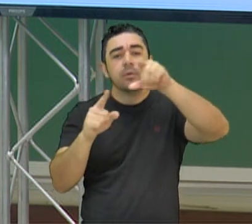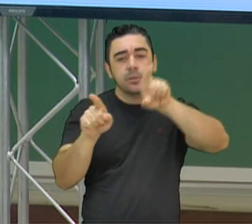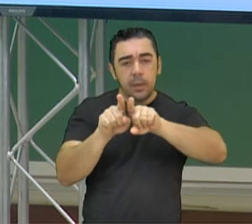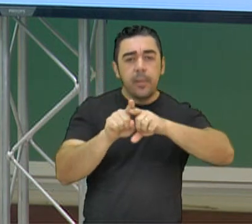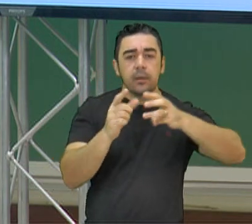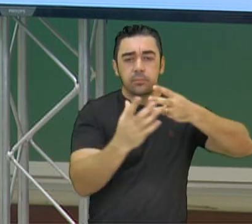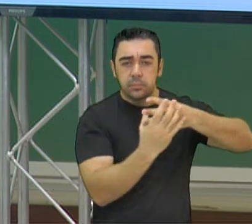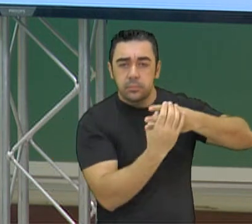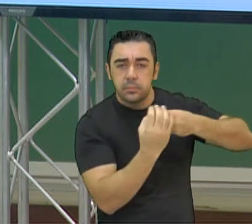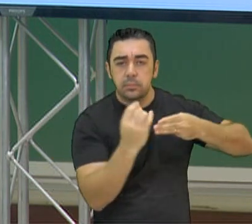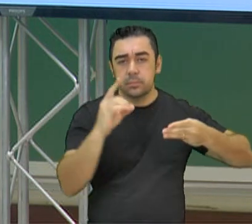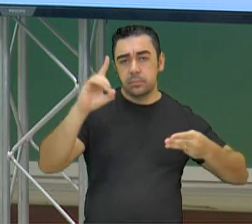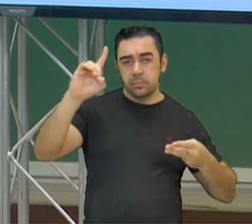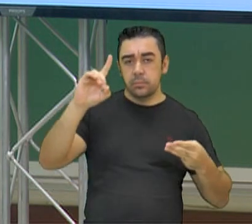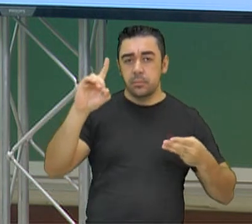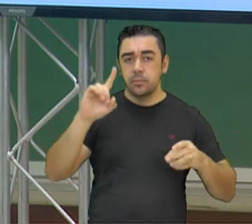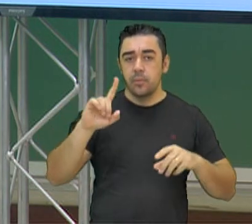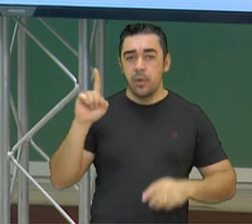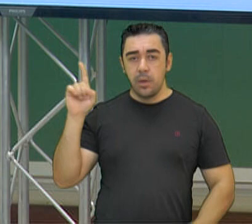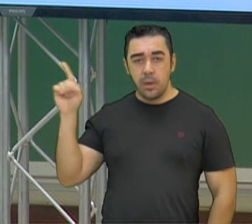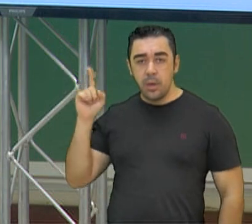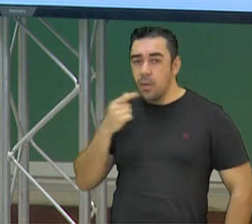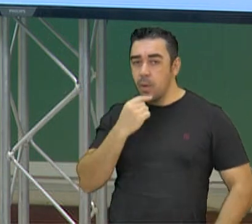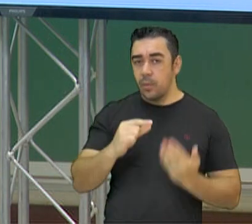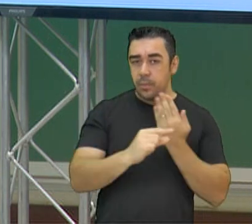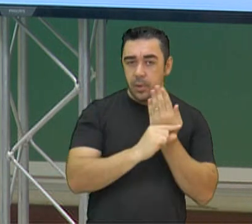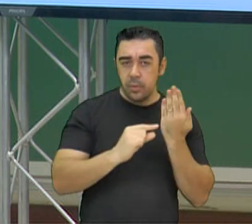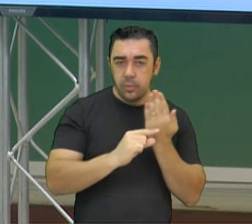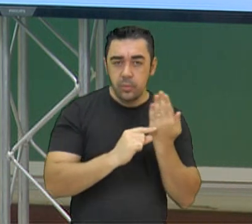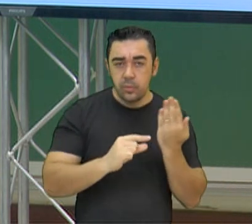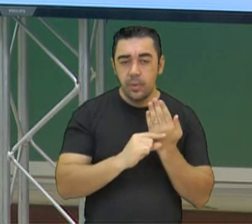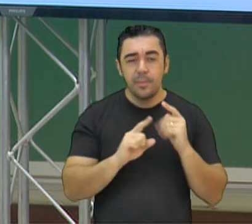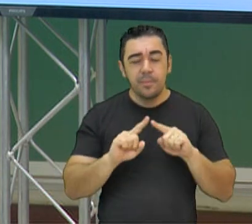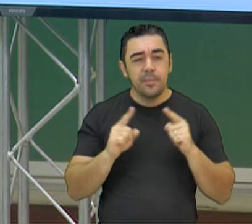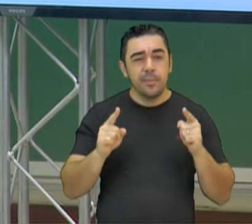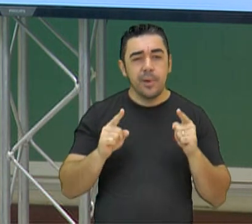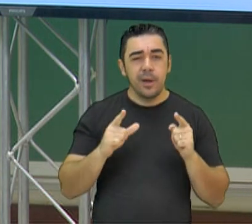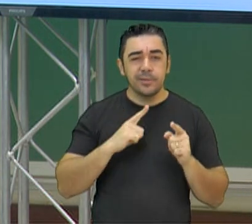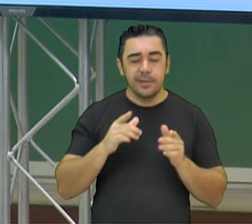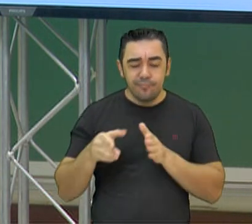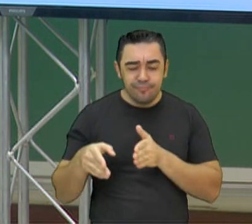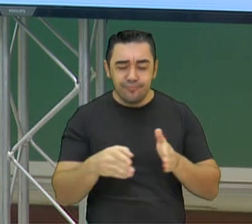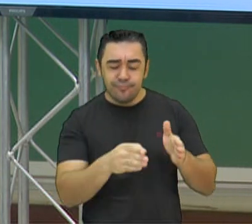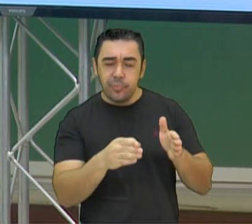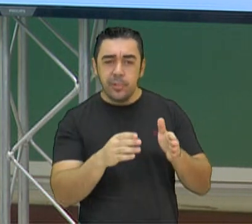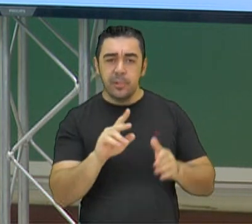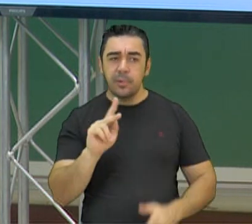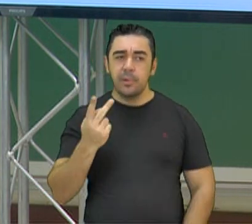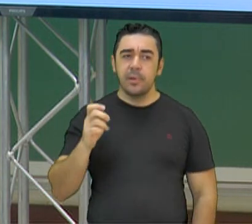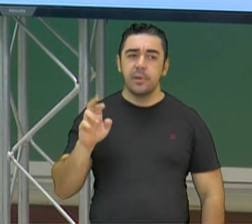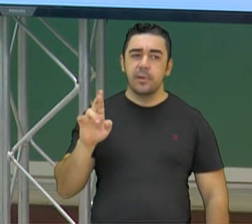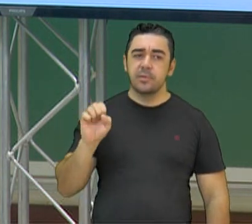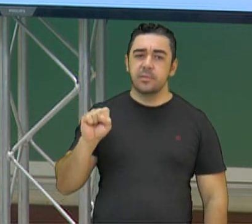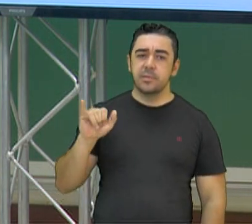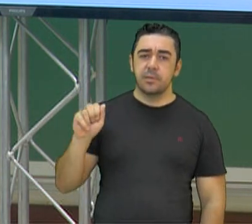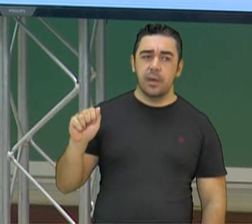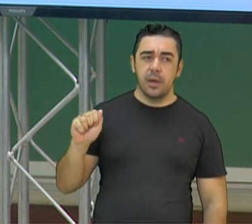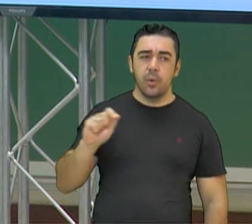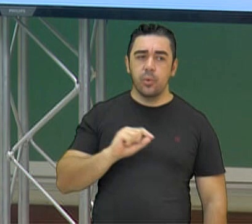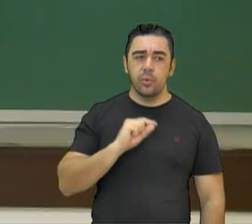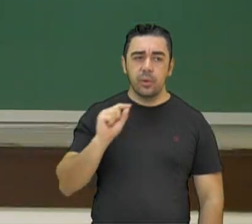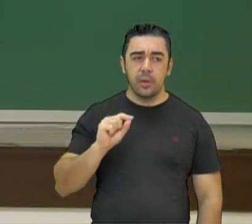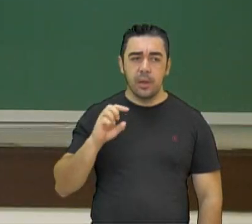Tertuliano. Mas ele acabou se veredando por uma heresia, a heresia do